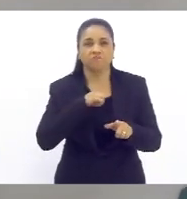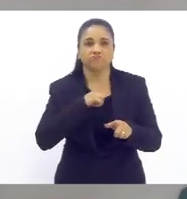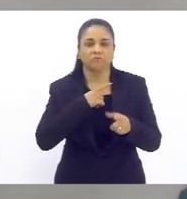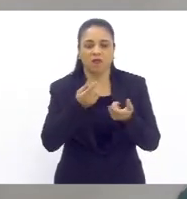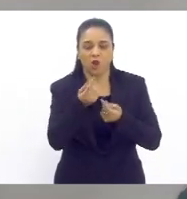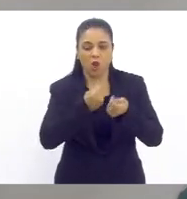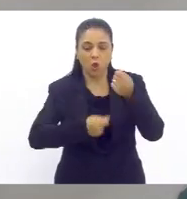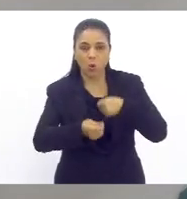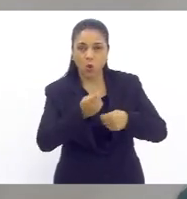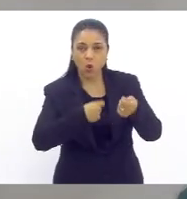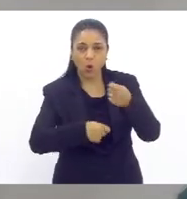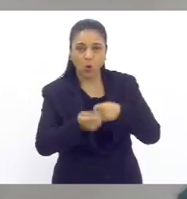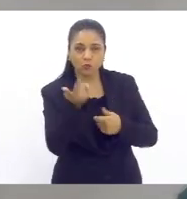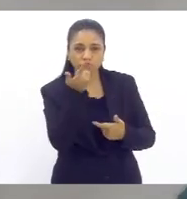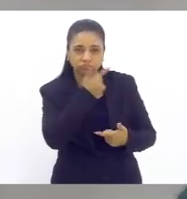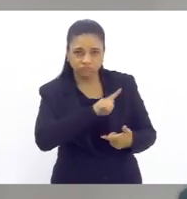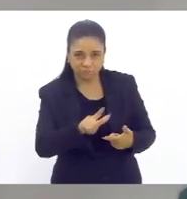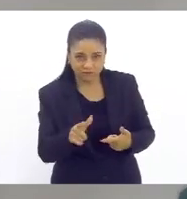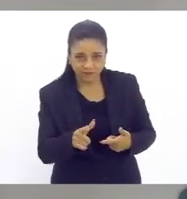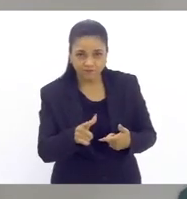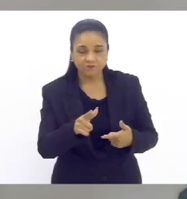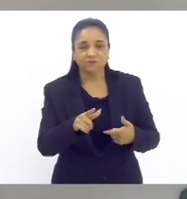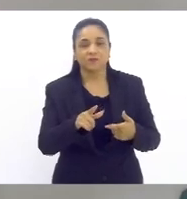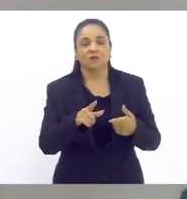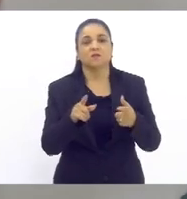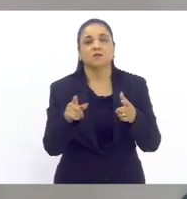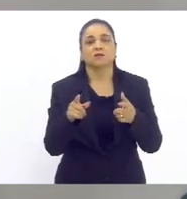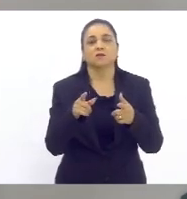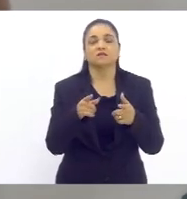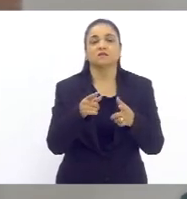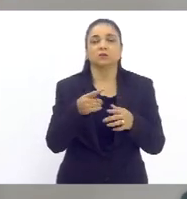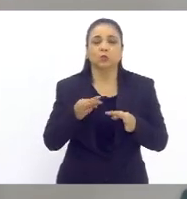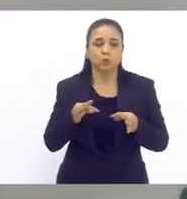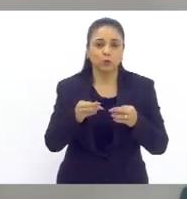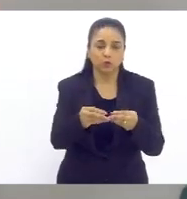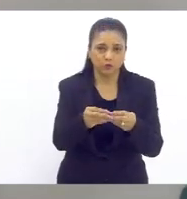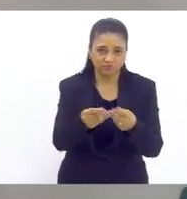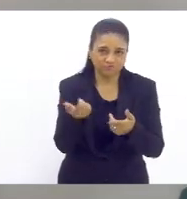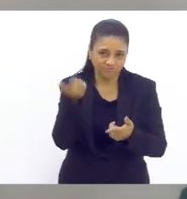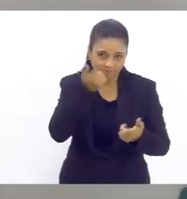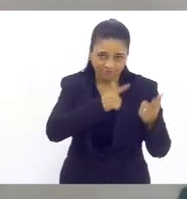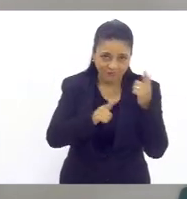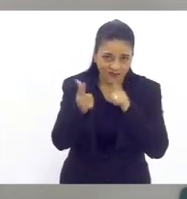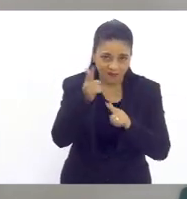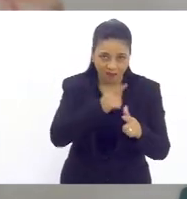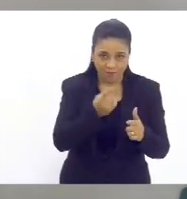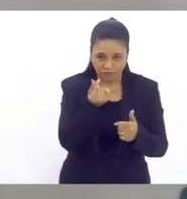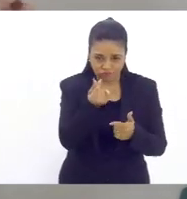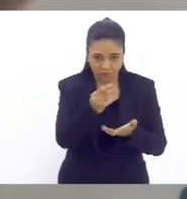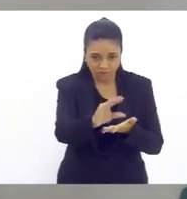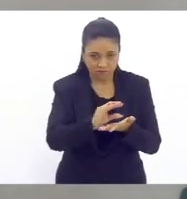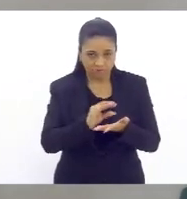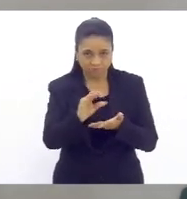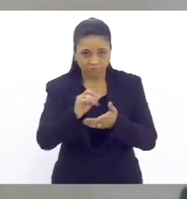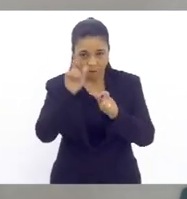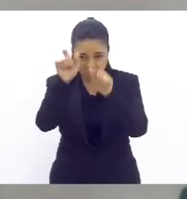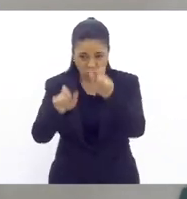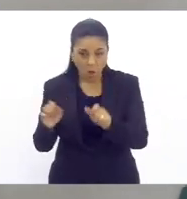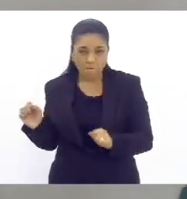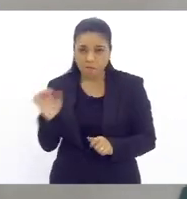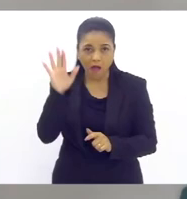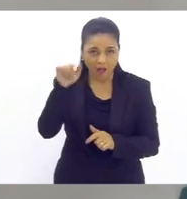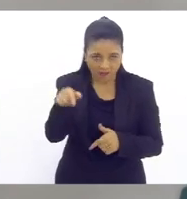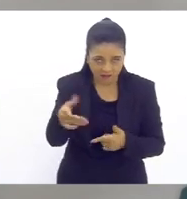né que se beneficia todos os mercados ilícitos se beneficiam é também uma elite que ganha muito mais dinheiro por ser